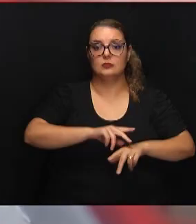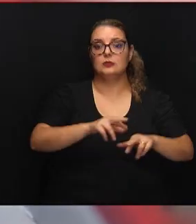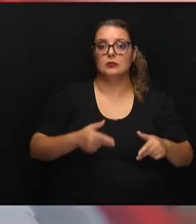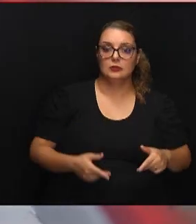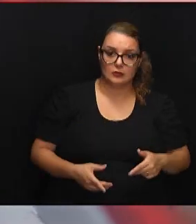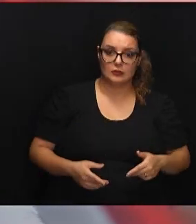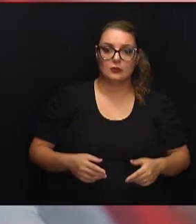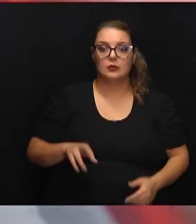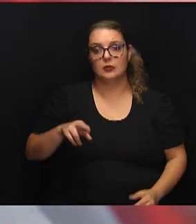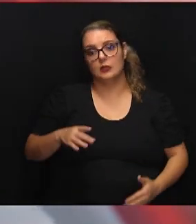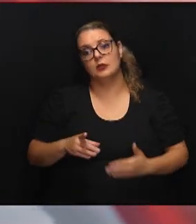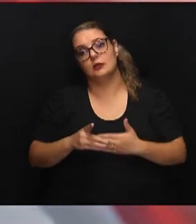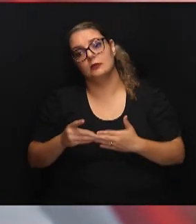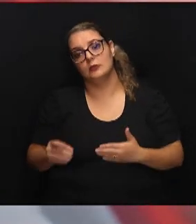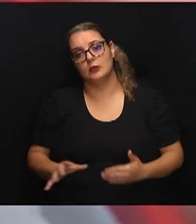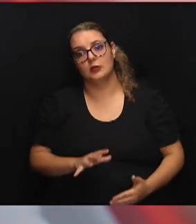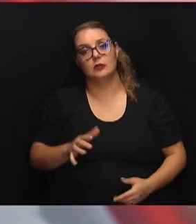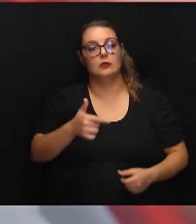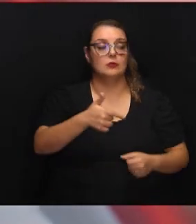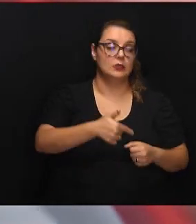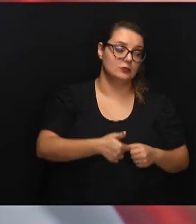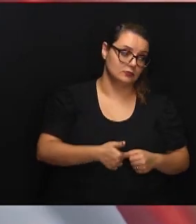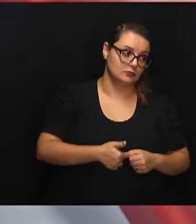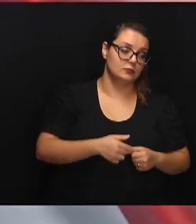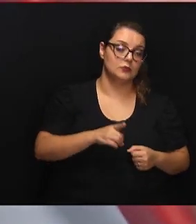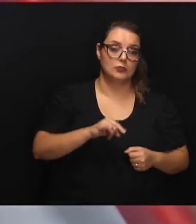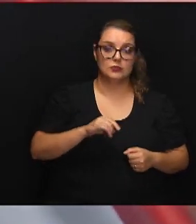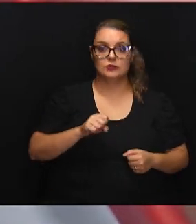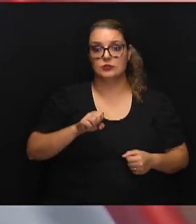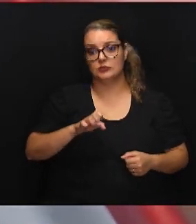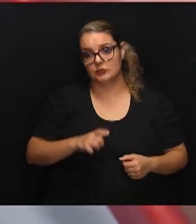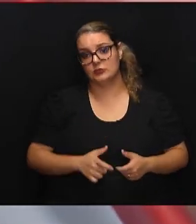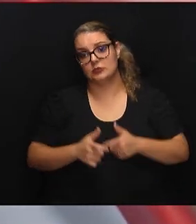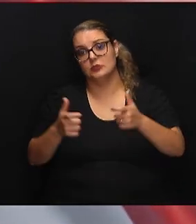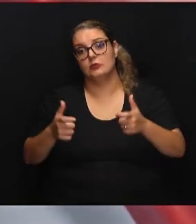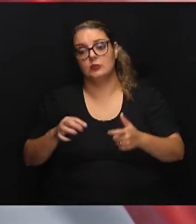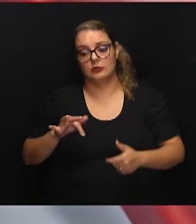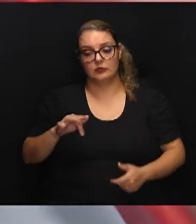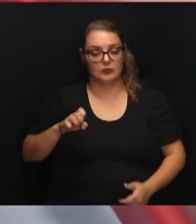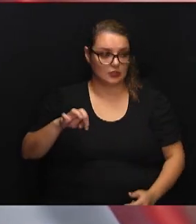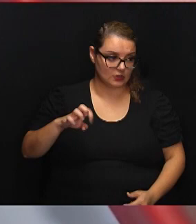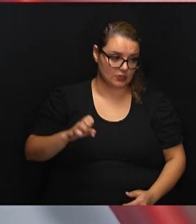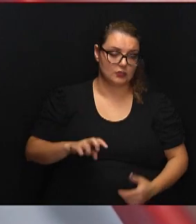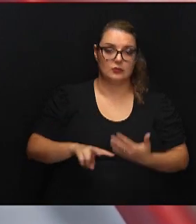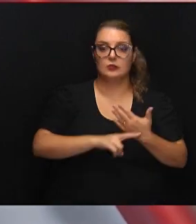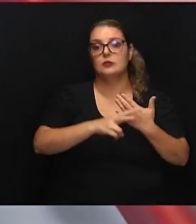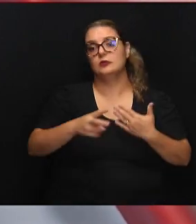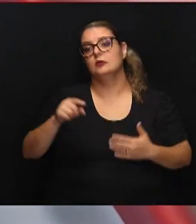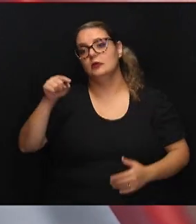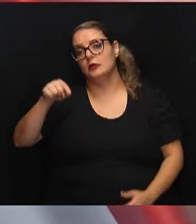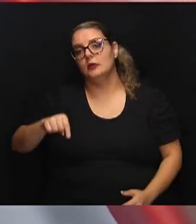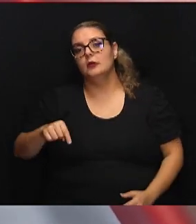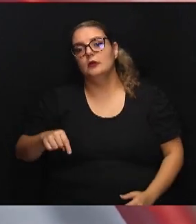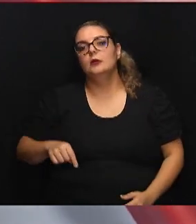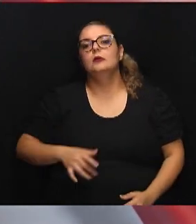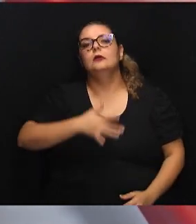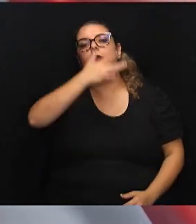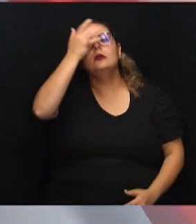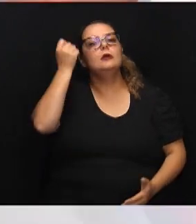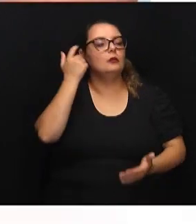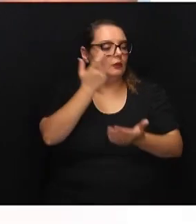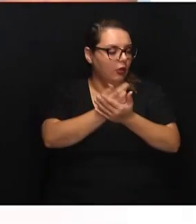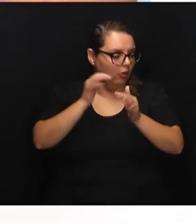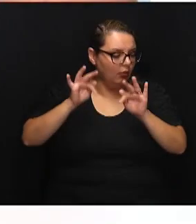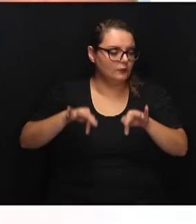dólar aumenta o preço da gasolina, do diesel, que aumenta o preço do frete, que vai refletir lá no preço do consumidor final. E também